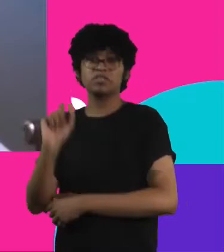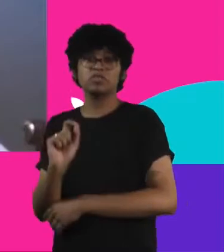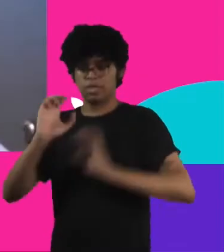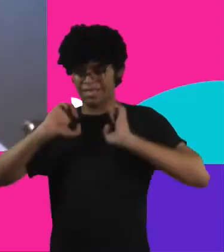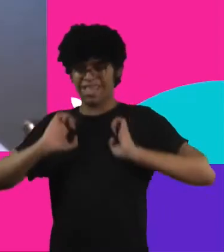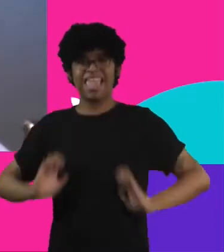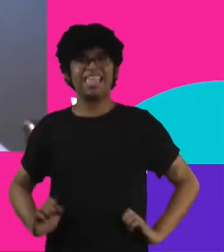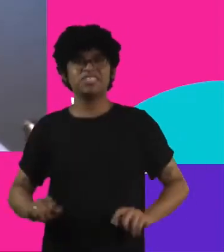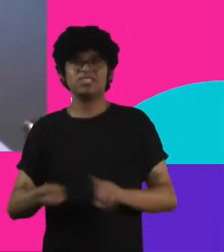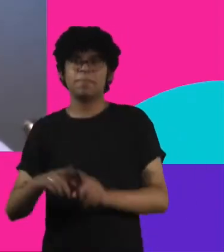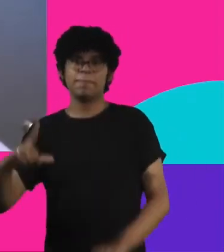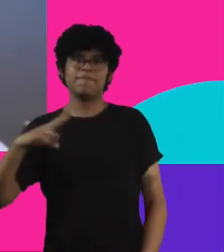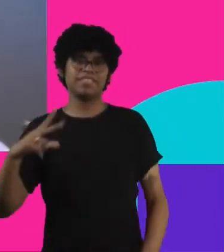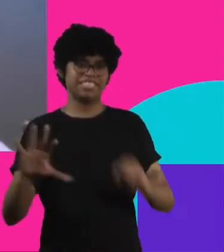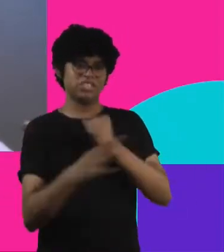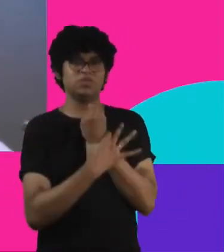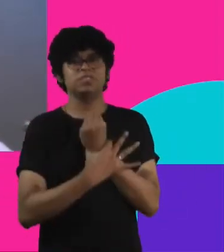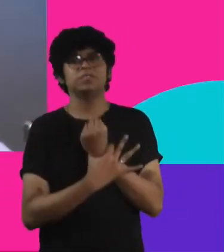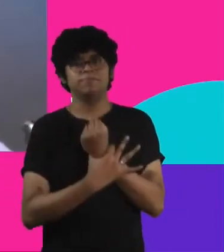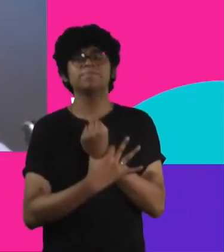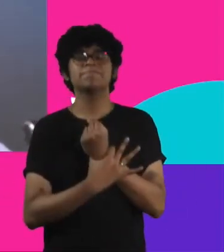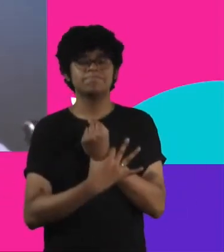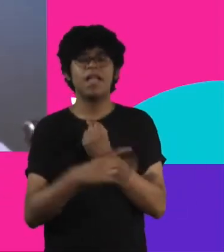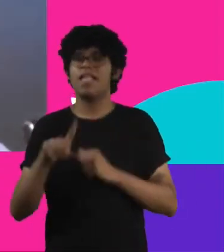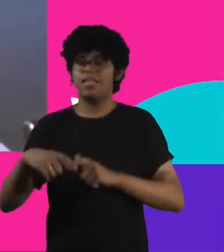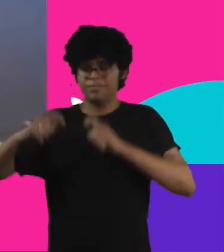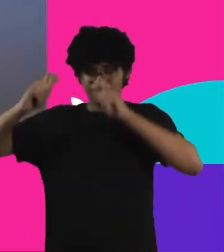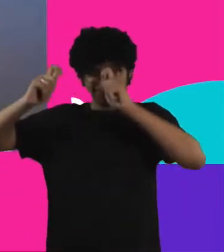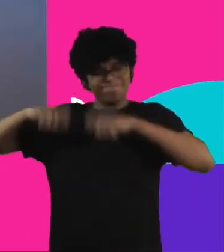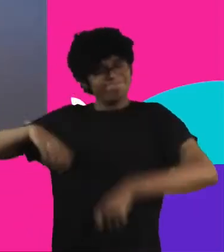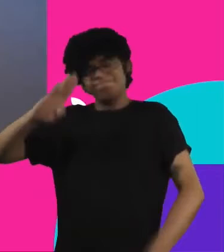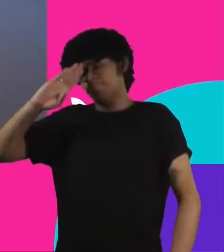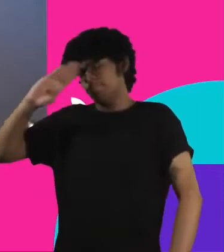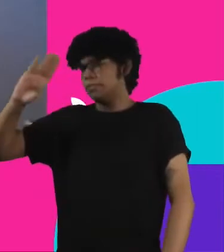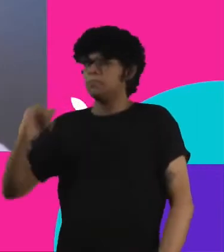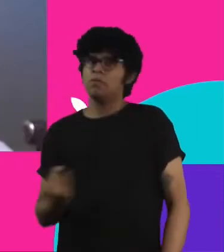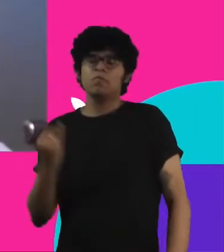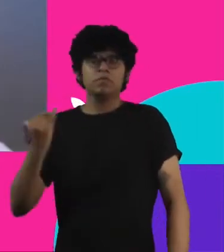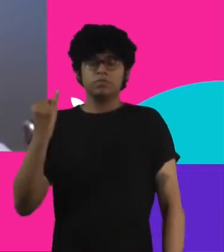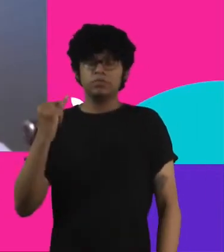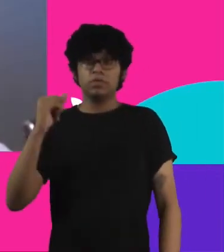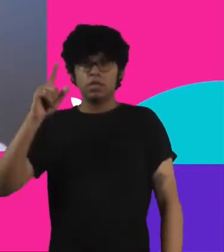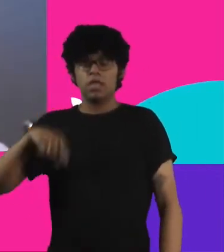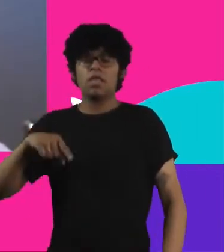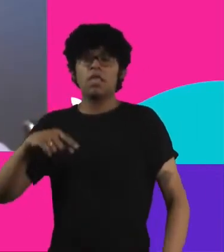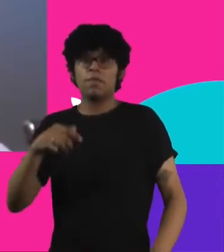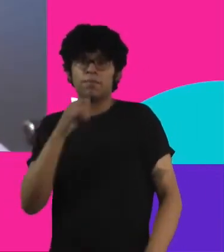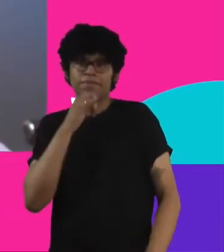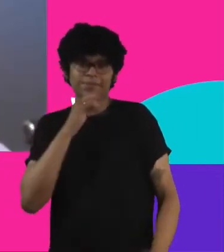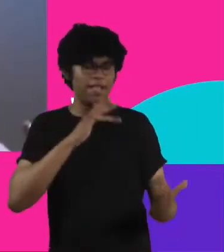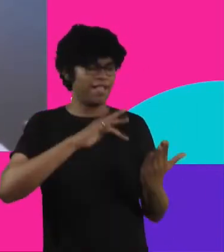ética, a privacidade e segurança. Essa é uma das competências mais importantes, porque a gente navegar nas páginas